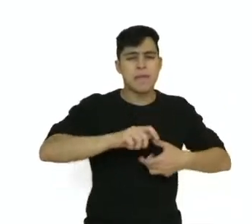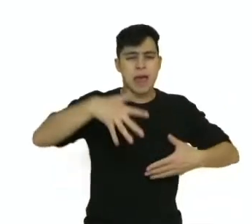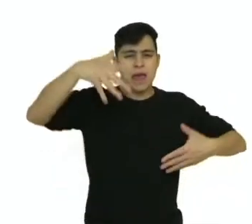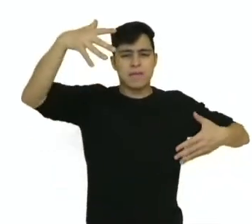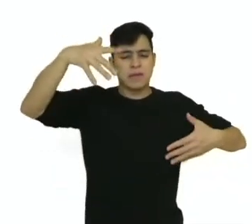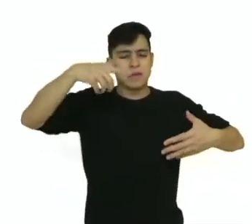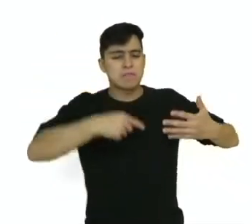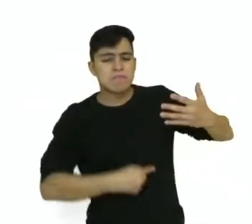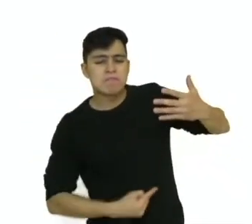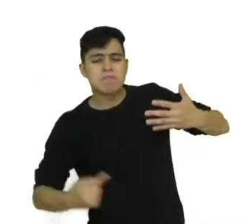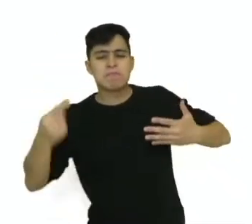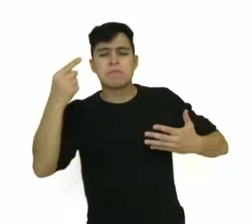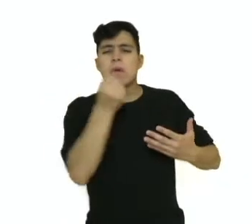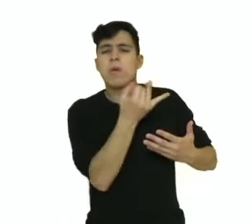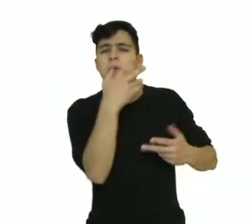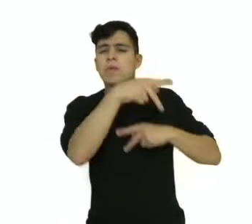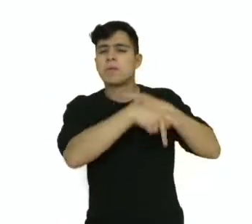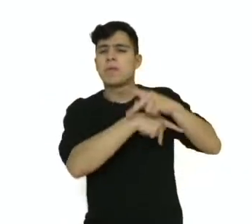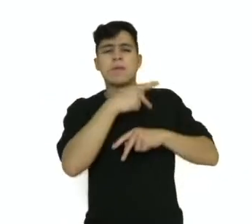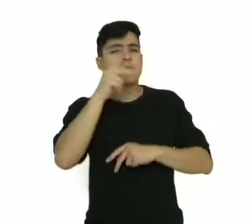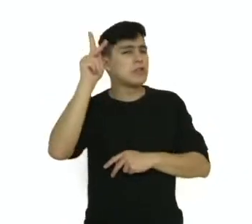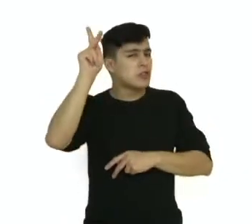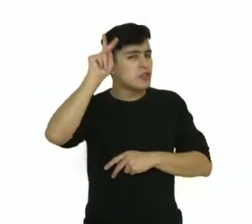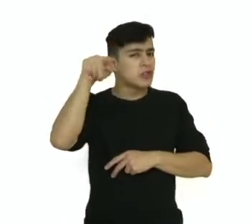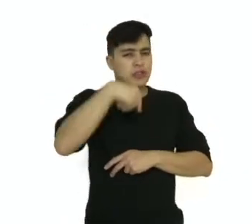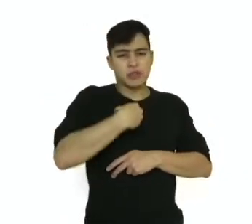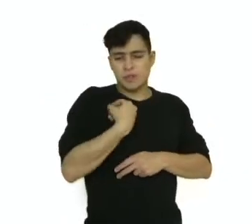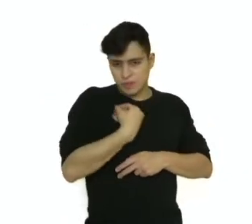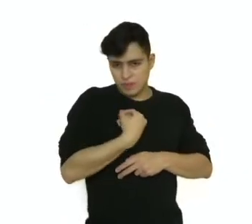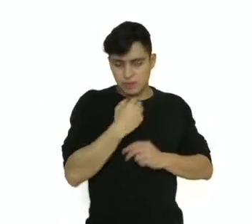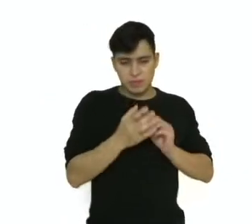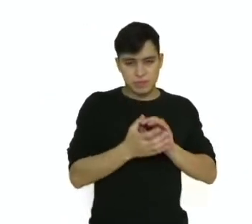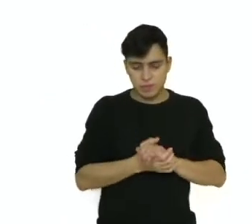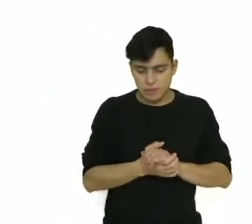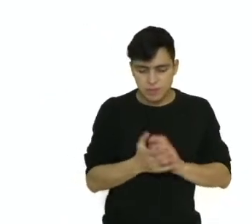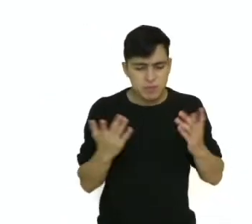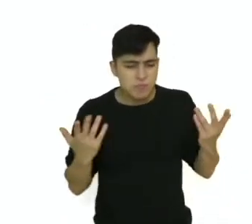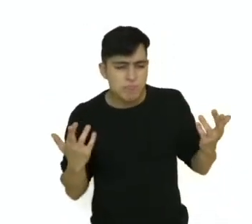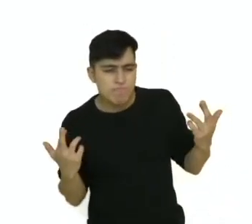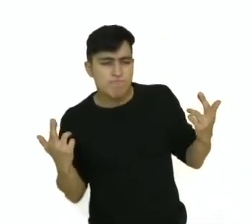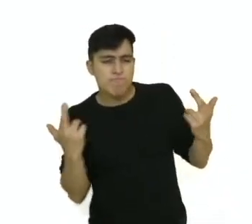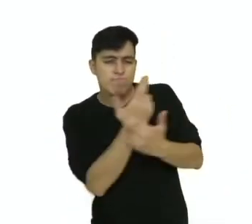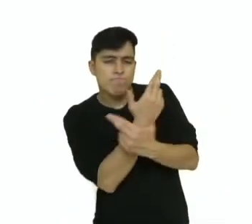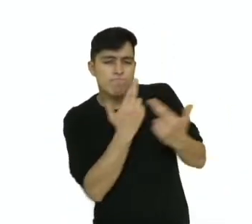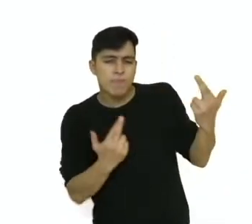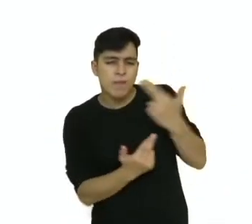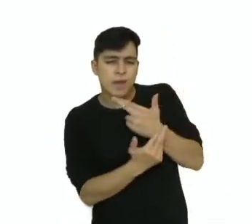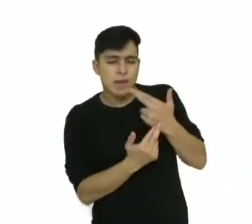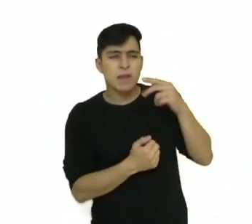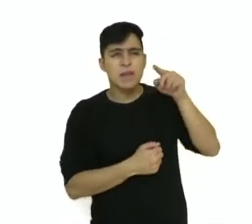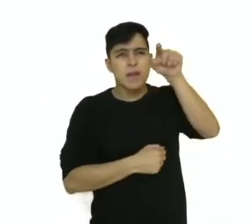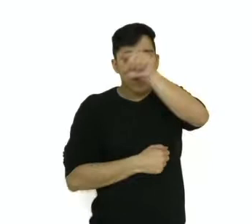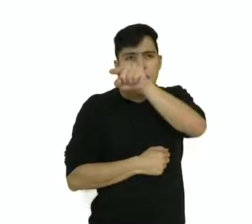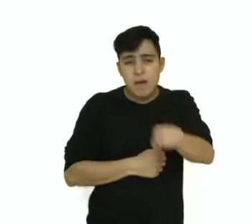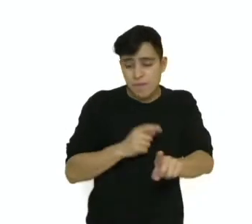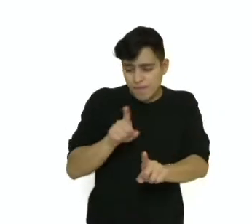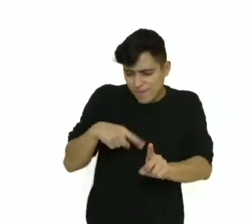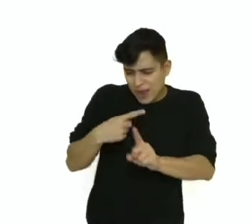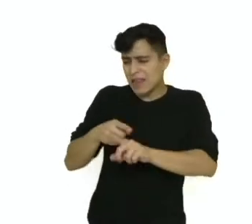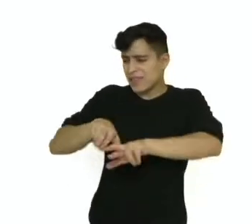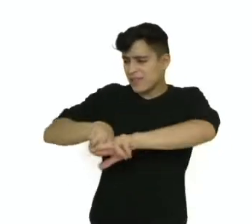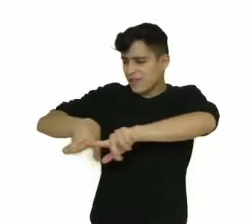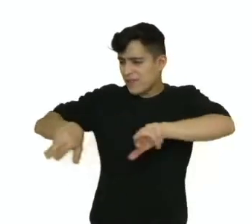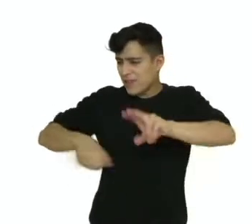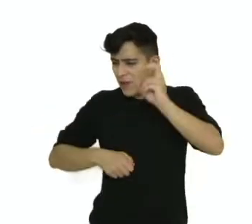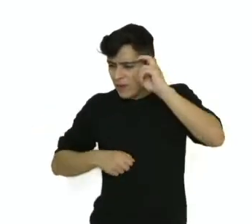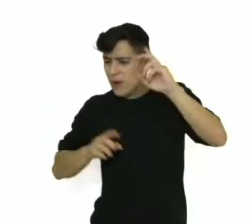que relação podemos estabelecer entre esse número e a diversidade cultural? Então aqui, ó,